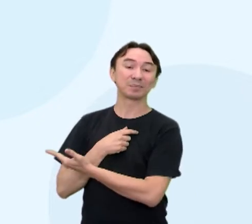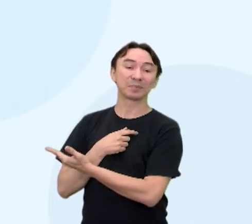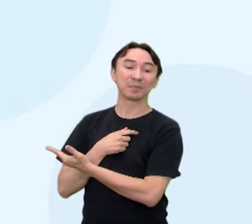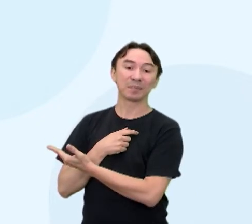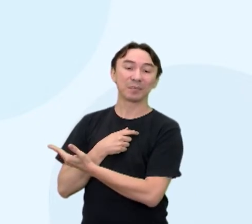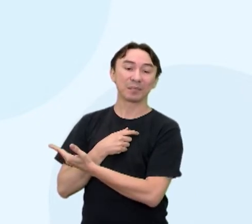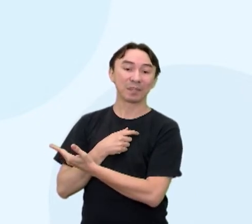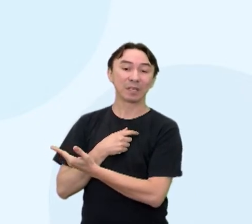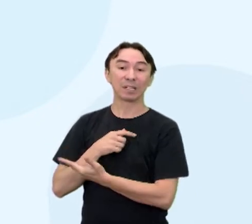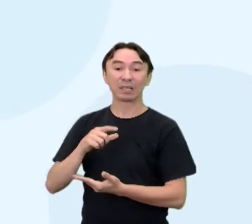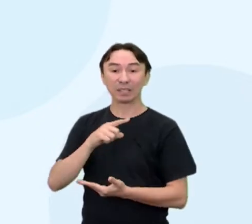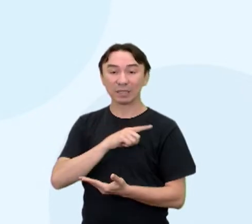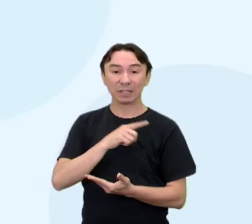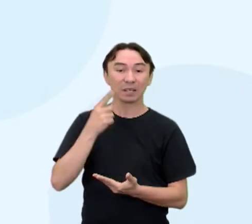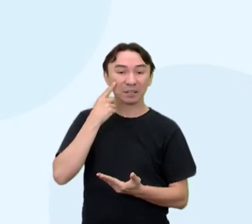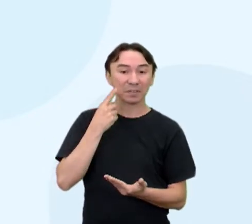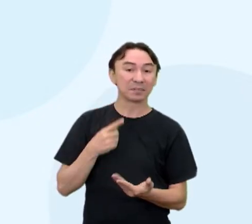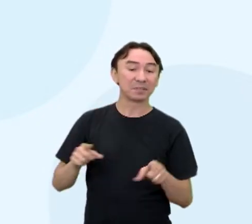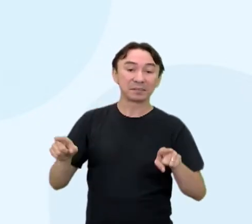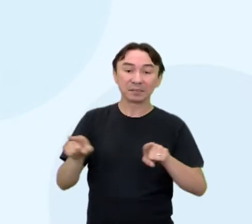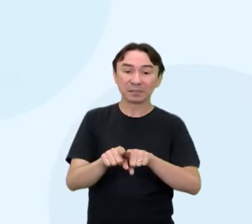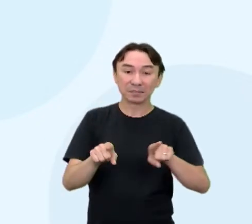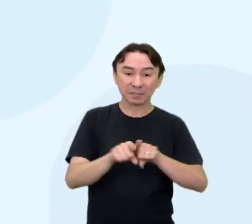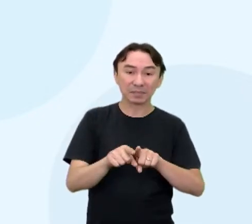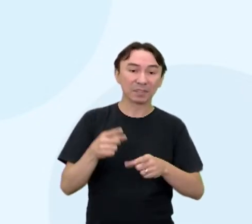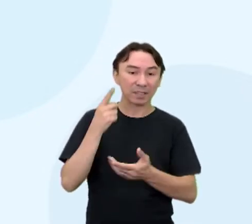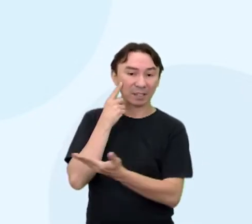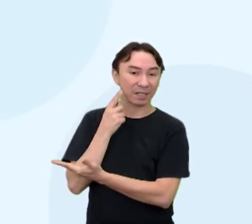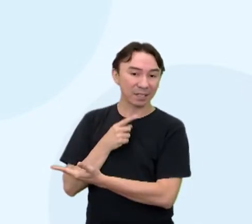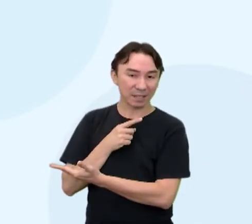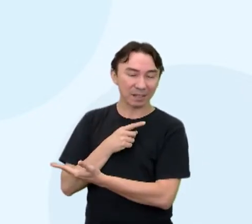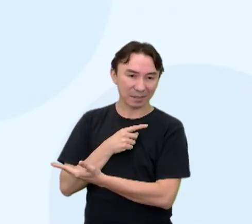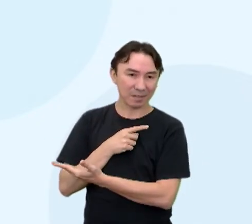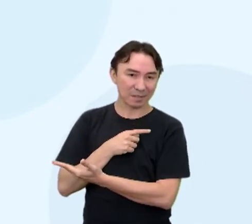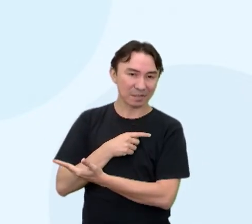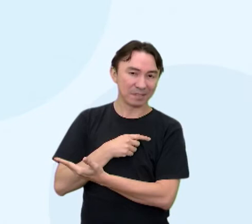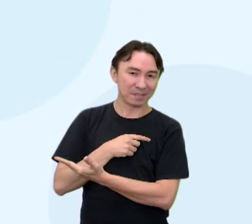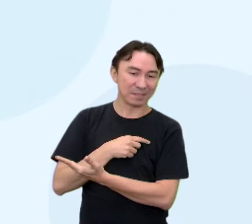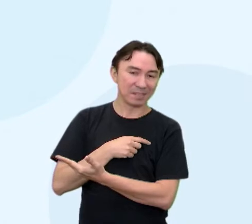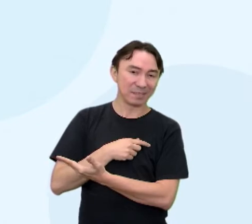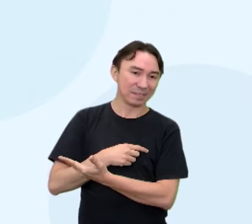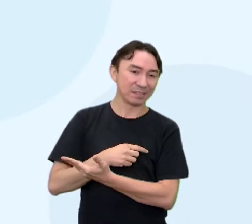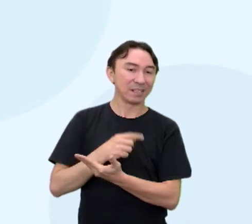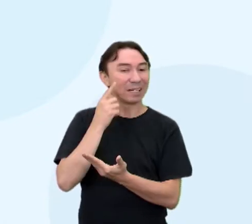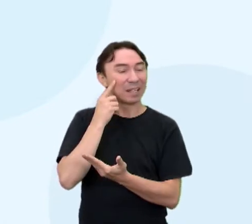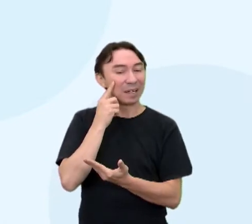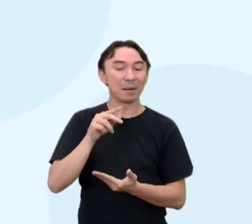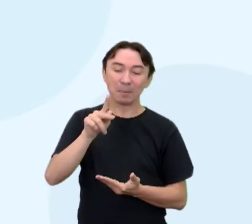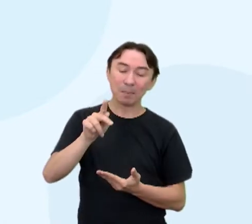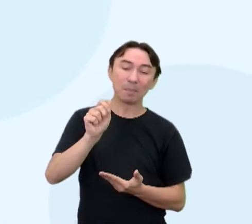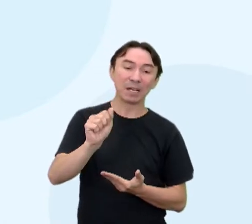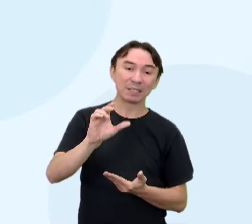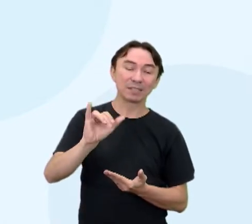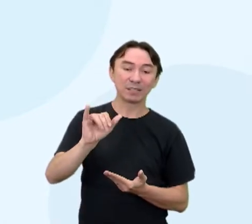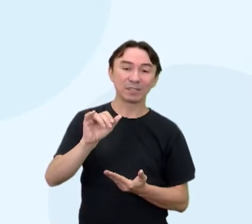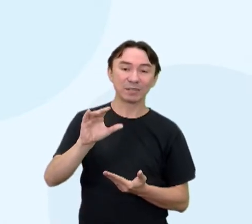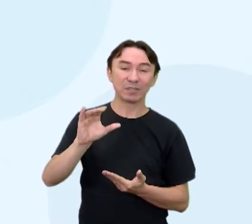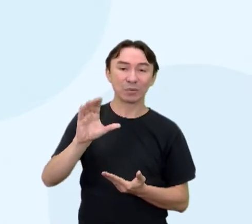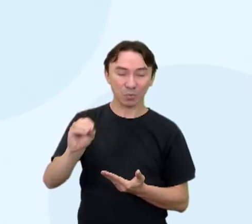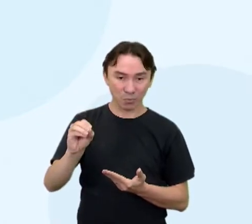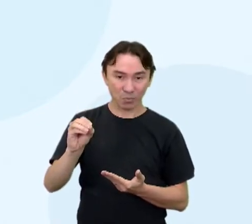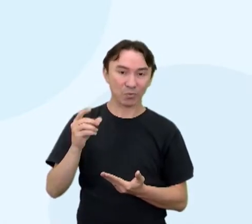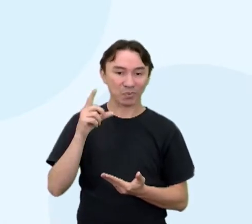do Pacífico, né, que também é conhecido aí como Anel de Fogo do Pacífico, né, que ele está tanto na parte do